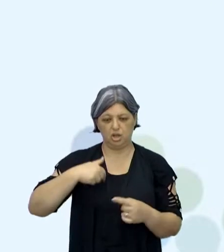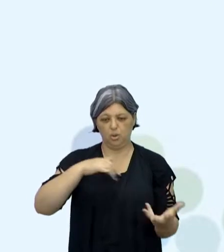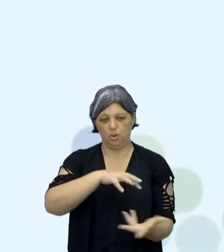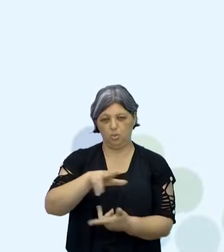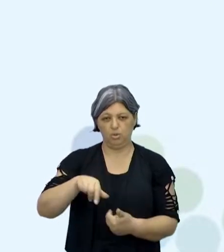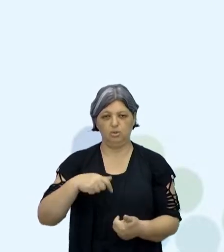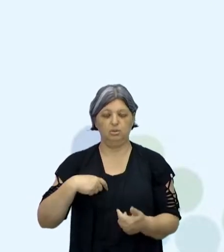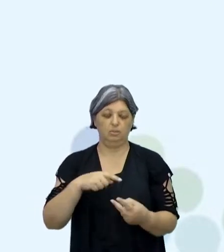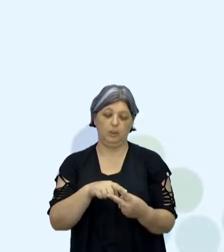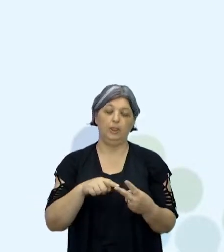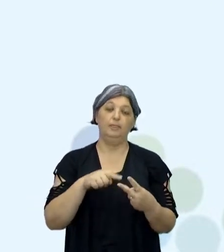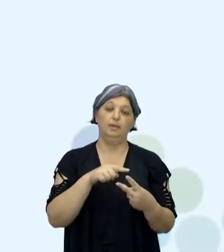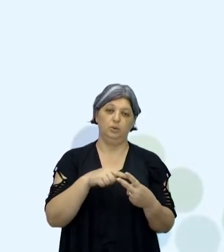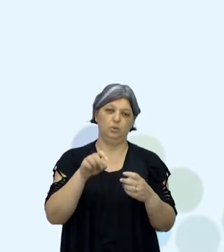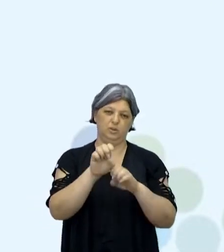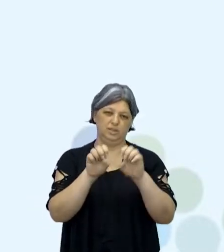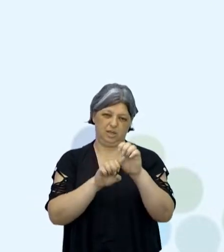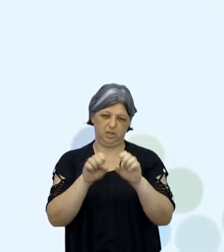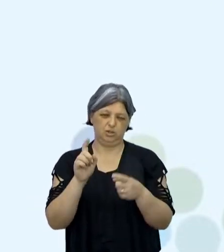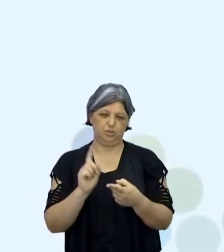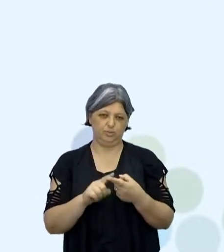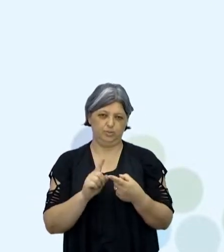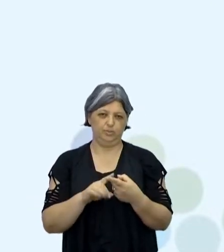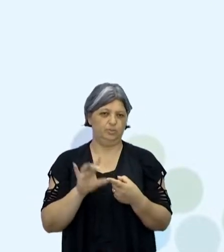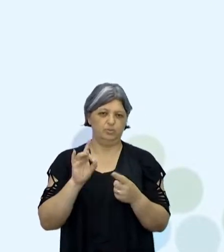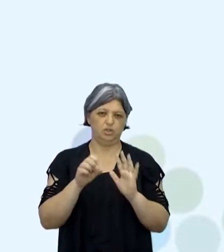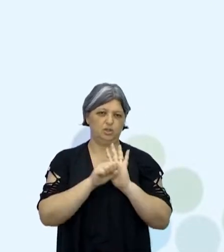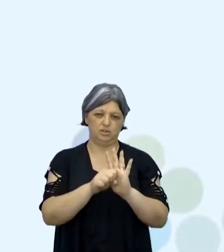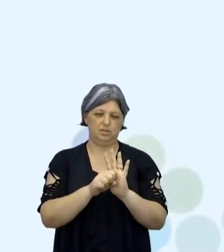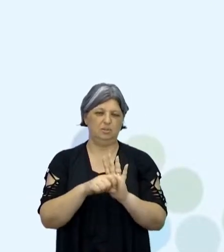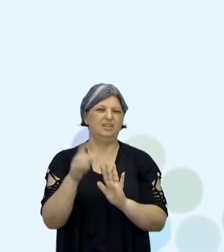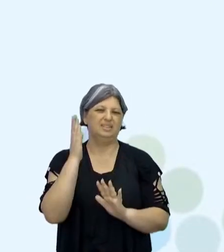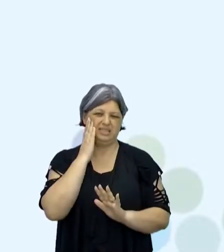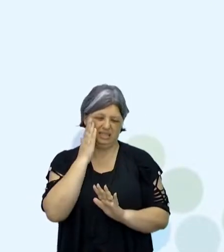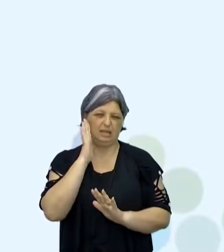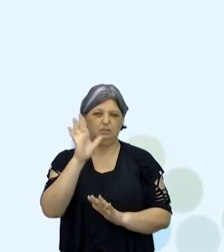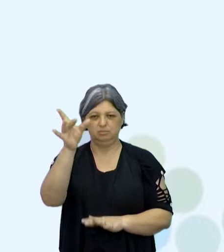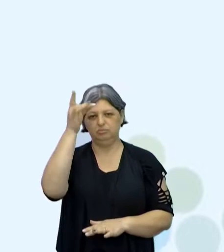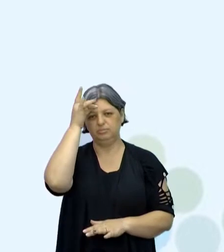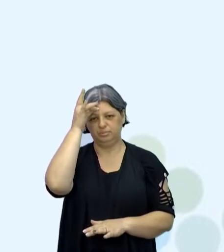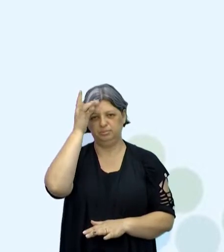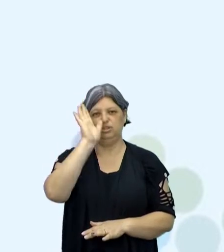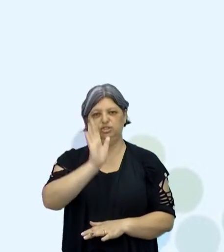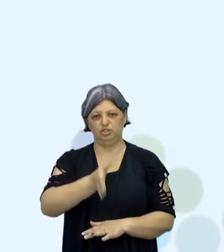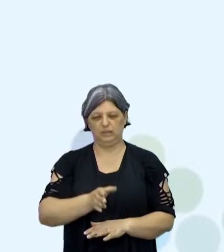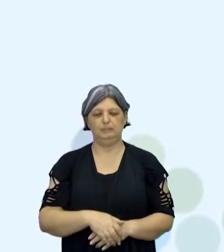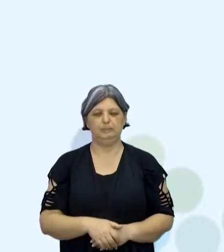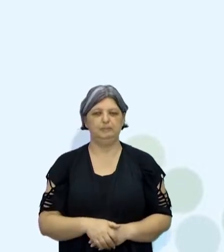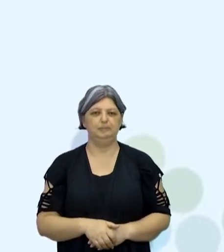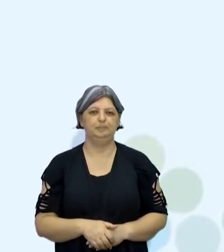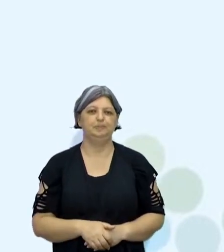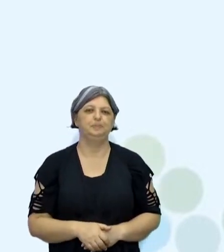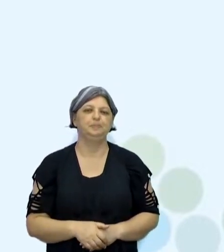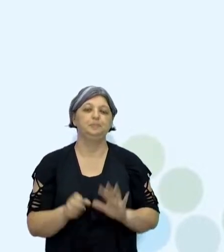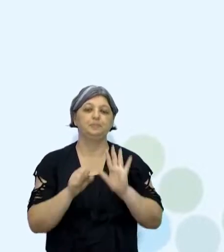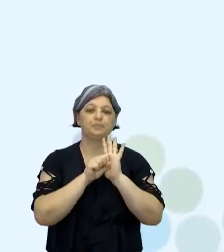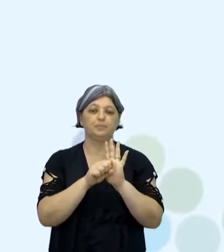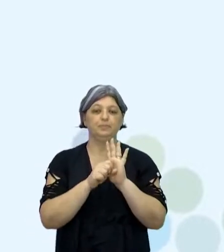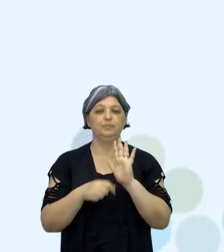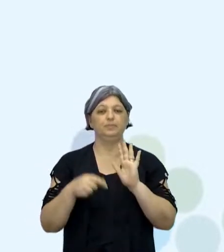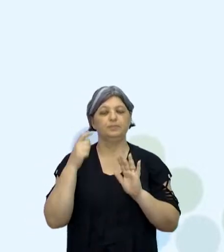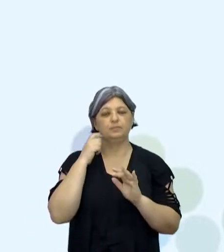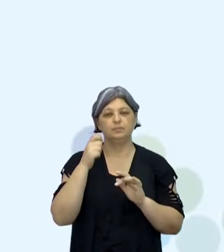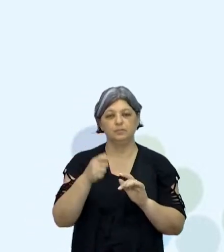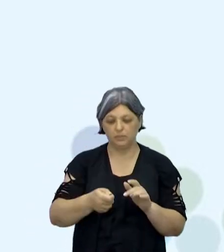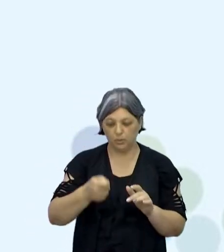temos aí 2 eixos estruturantes. Eu vou deixar só os símbolos, o pessoal já está familiarizado com esses símbolos. Está aparecendo uma